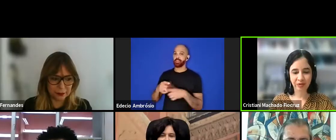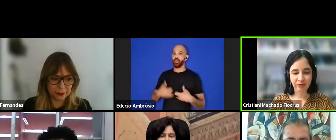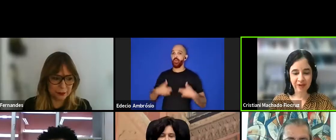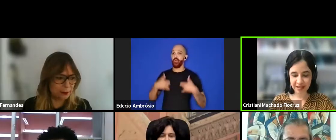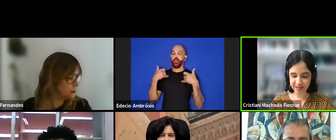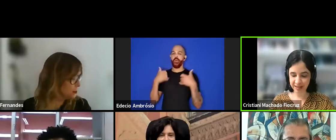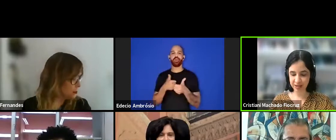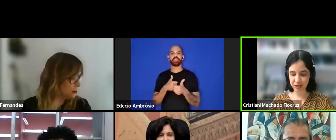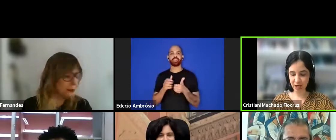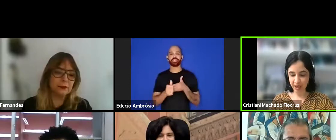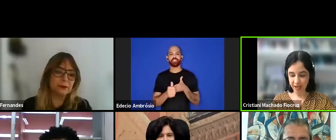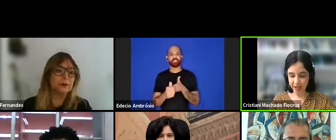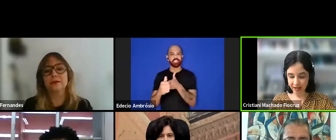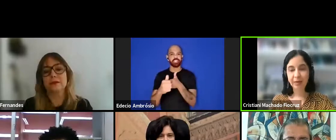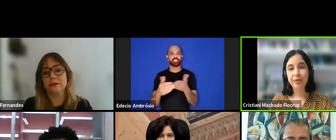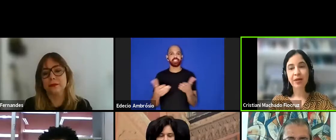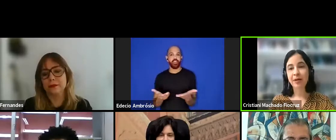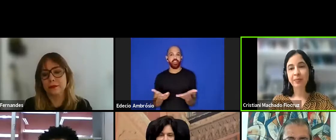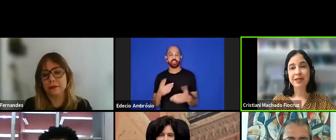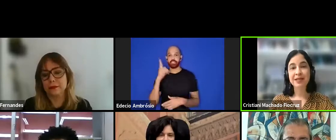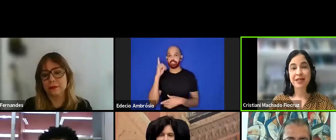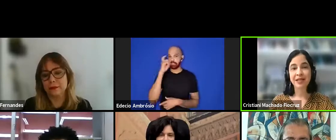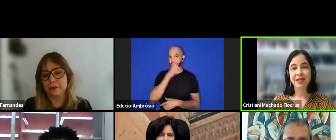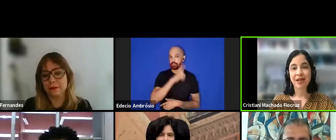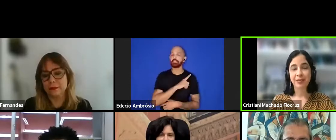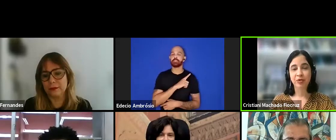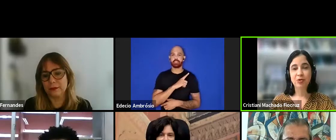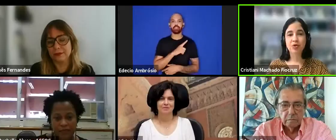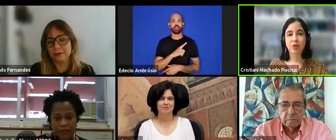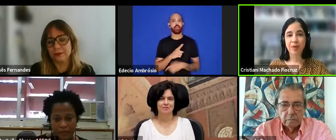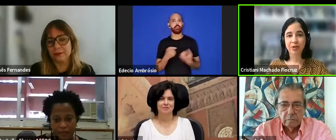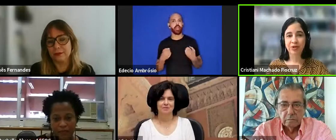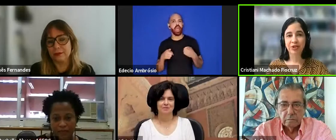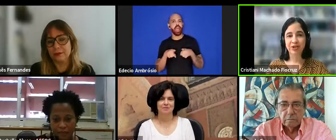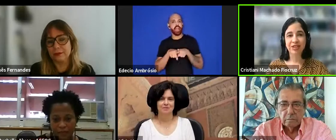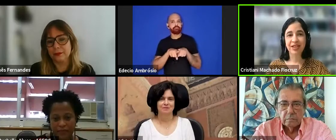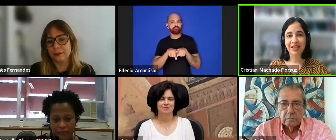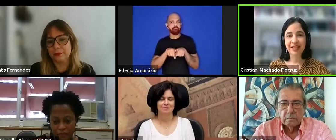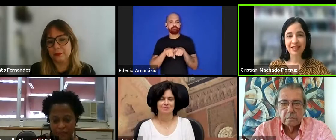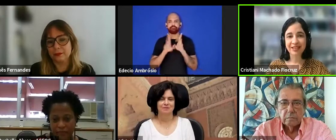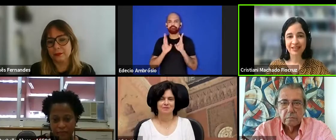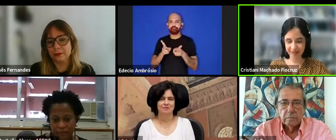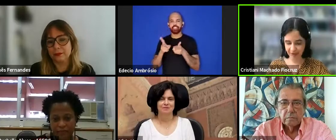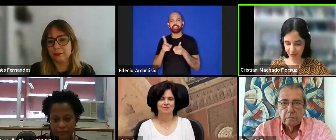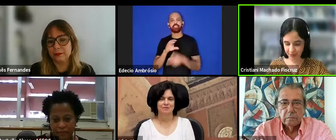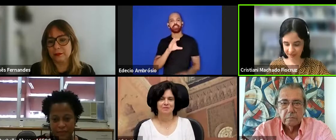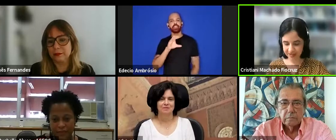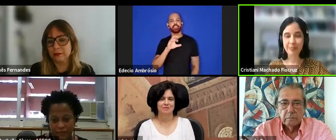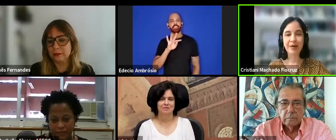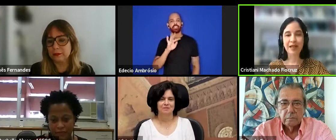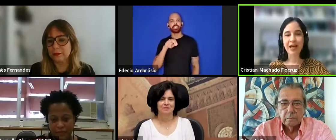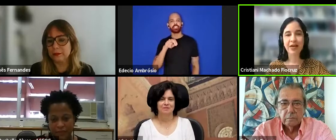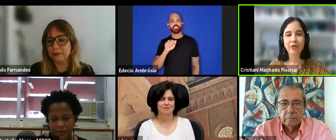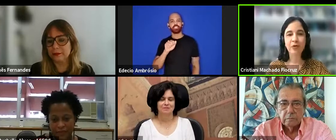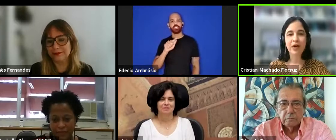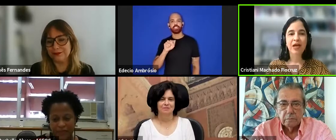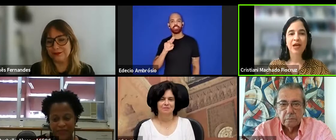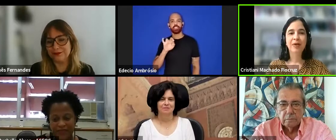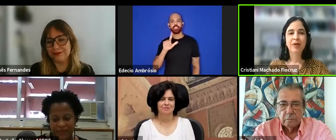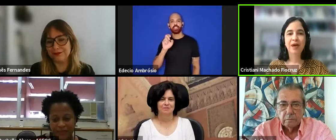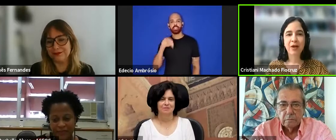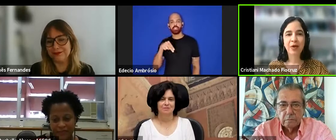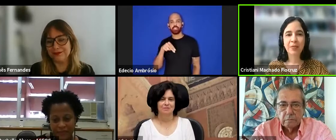tempos tão difíceis. A minha parceira de todos os momentos, Cristina Aguila, né, companheira